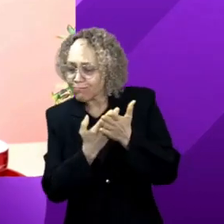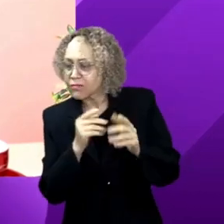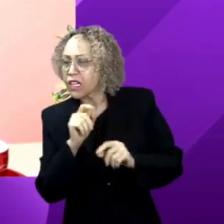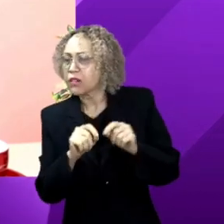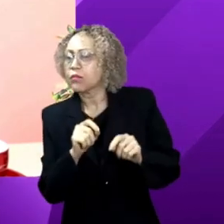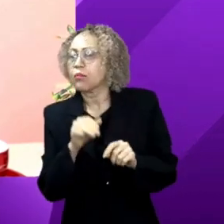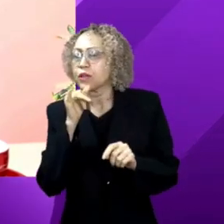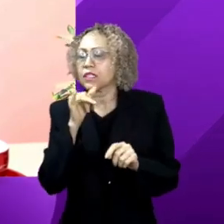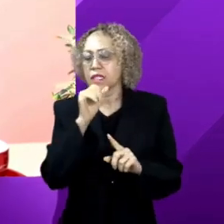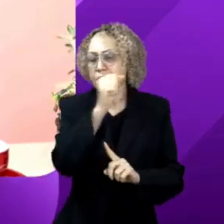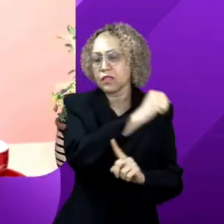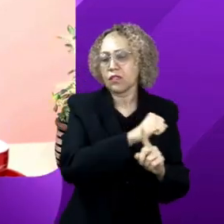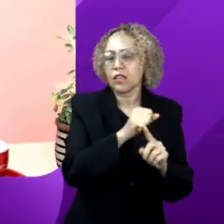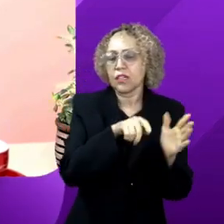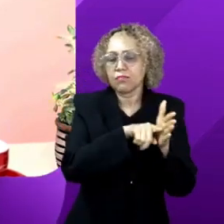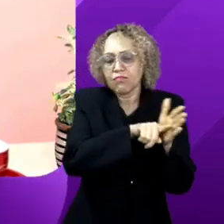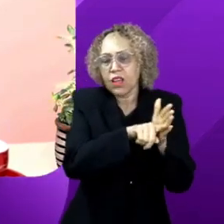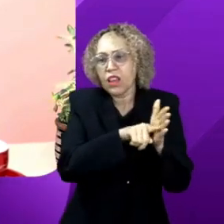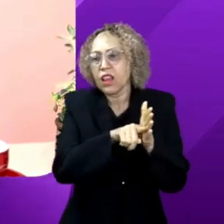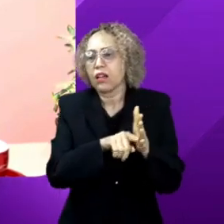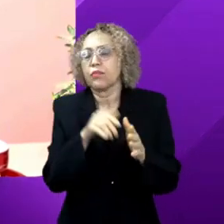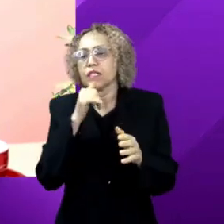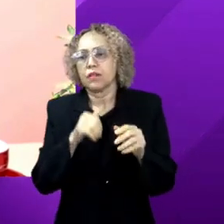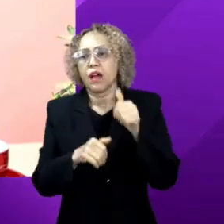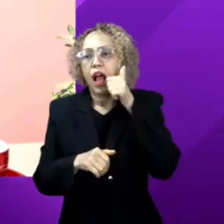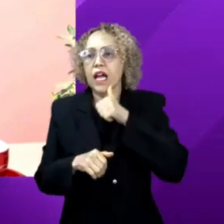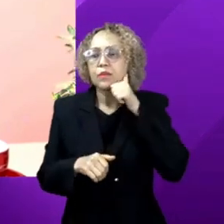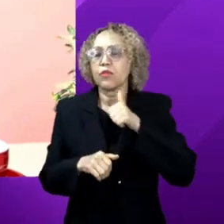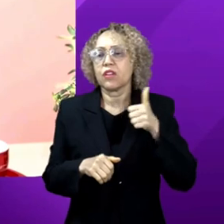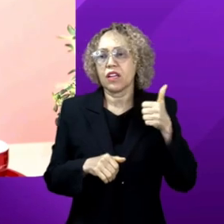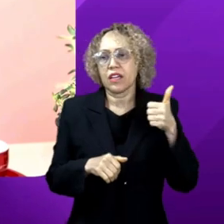Por exemplo, as mulheres recebem apenas